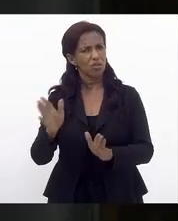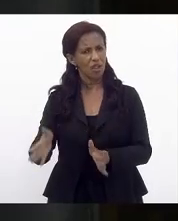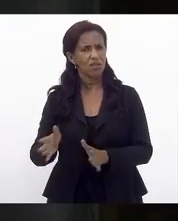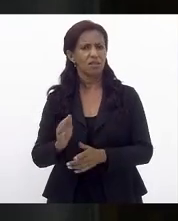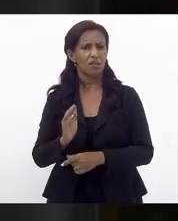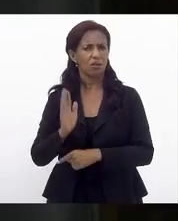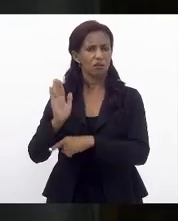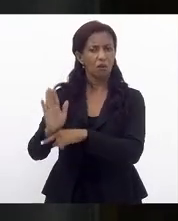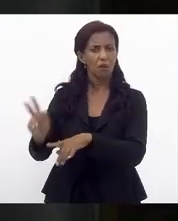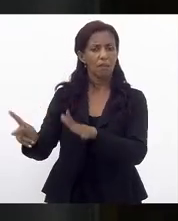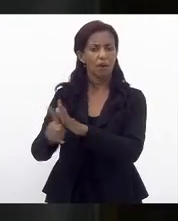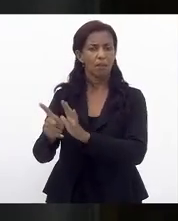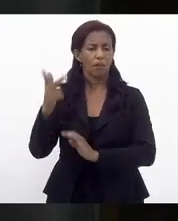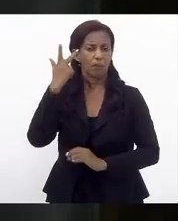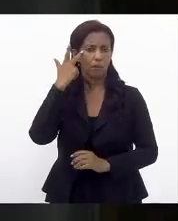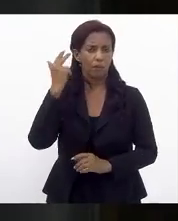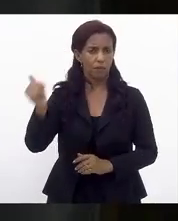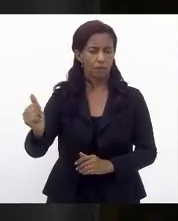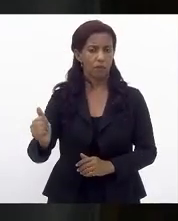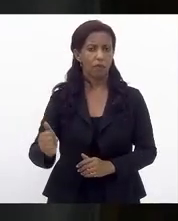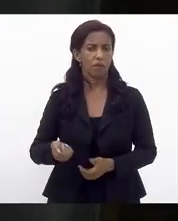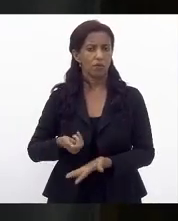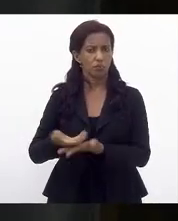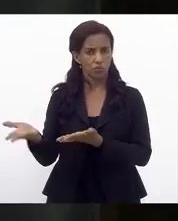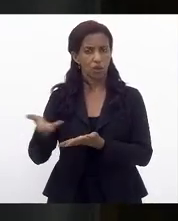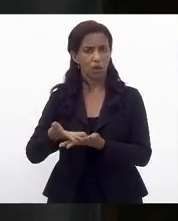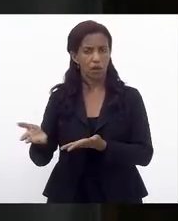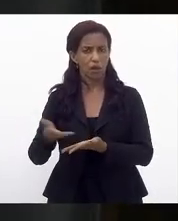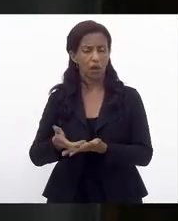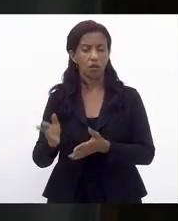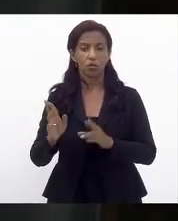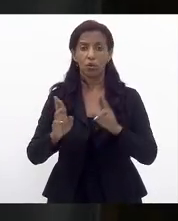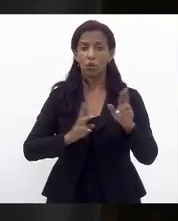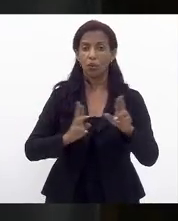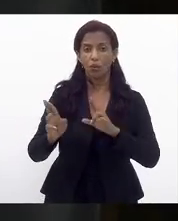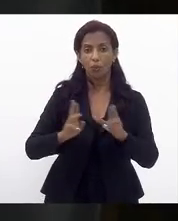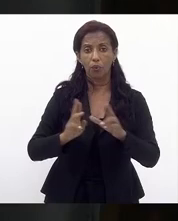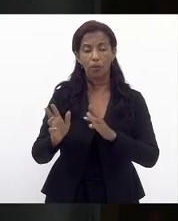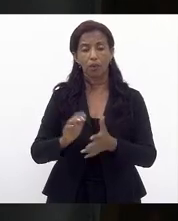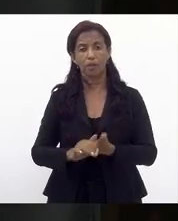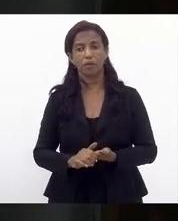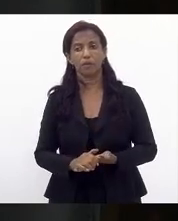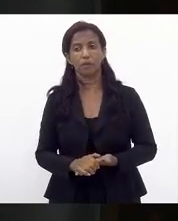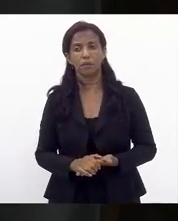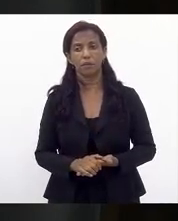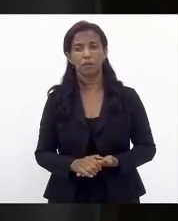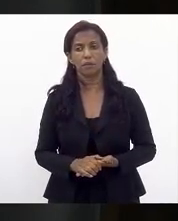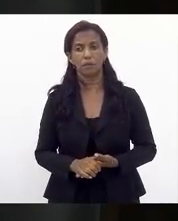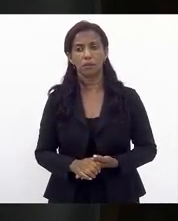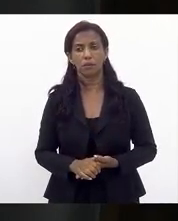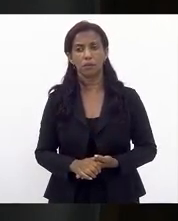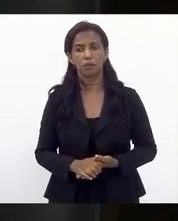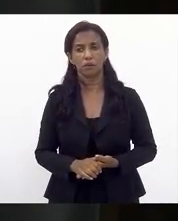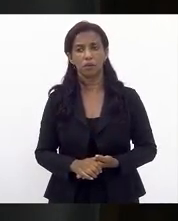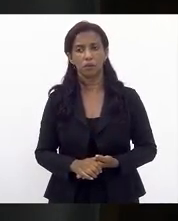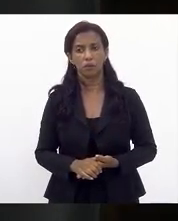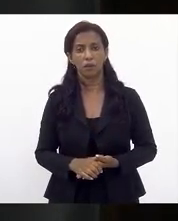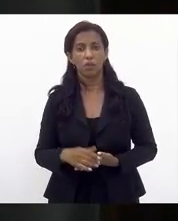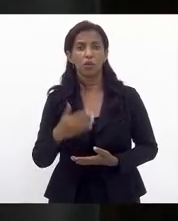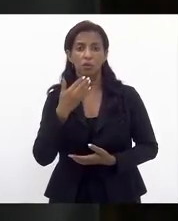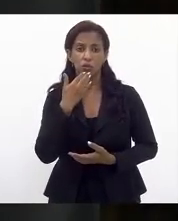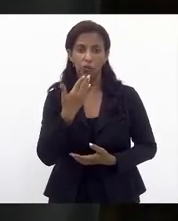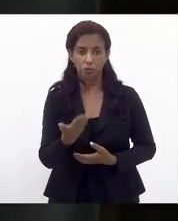excepcionalizados pela própria natureza da despesa com relação aos nós